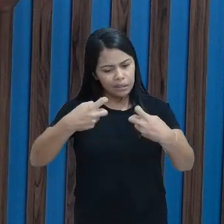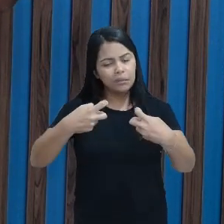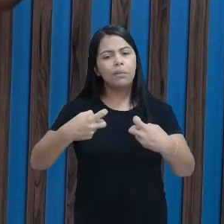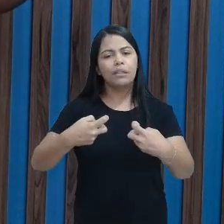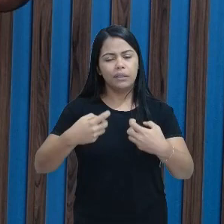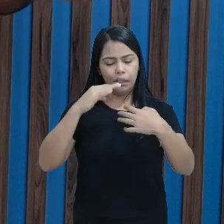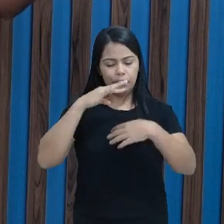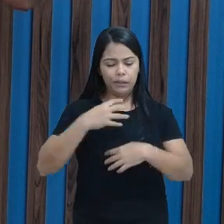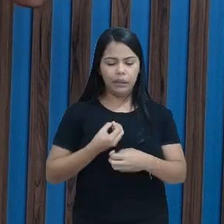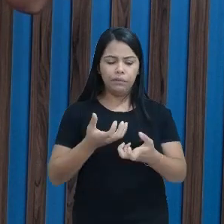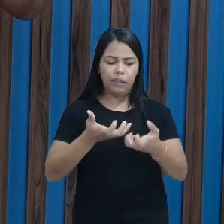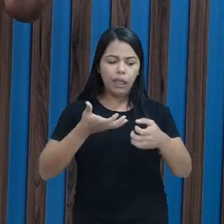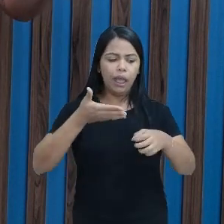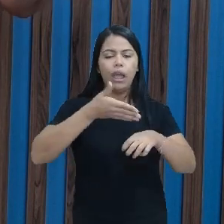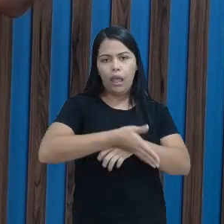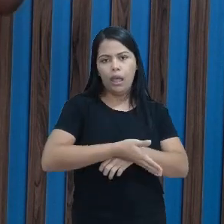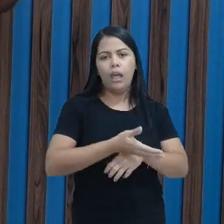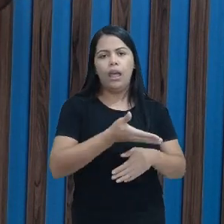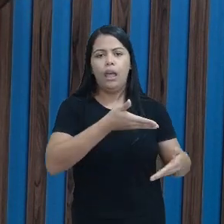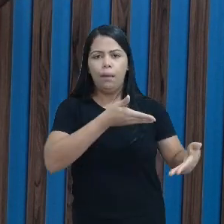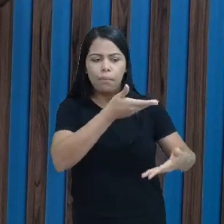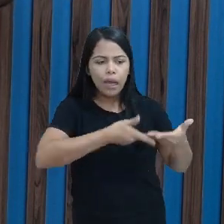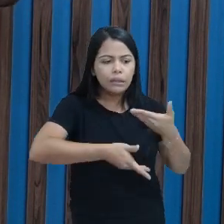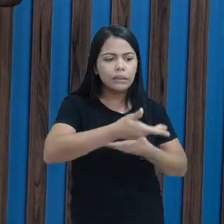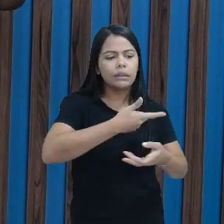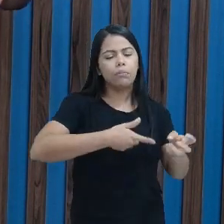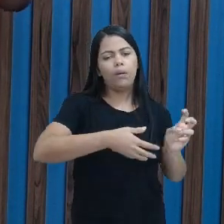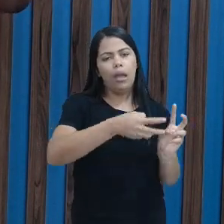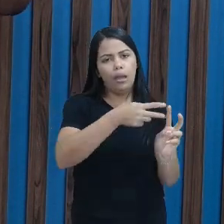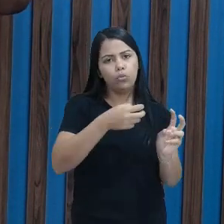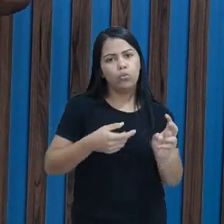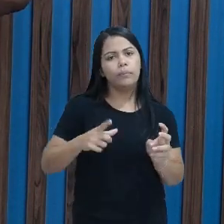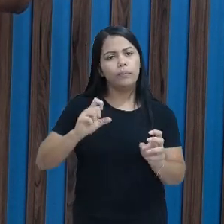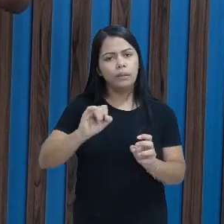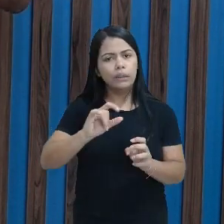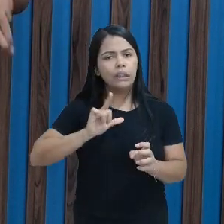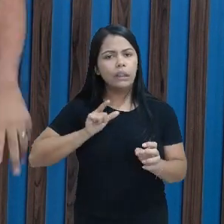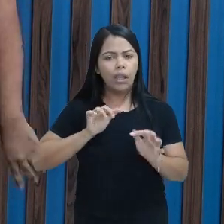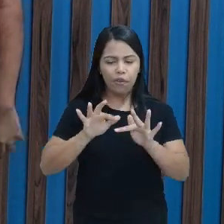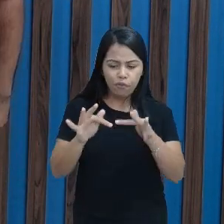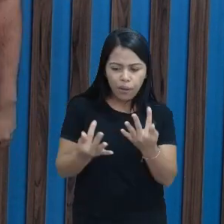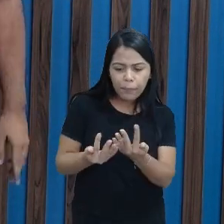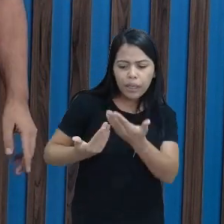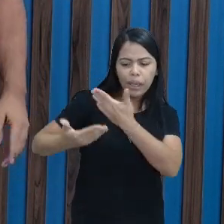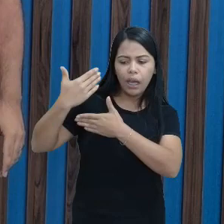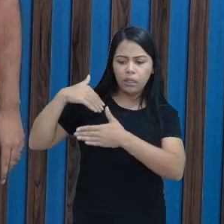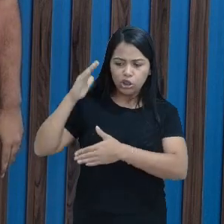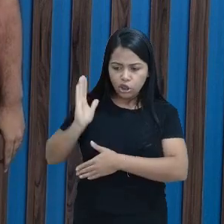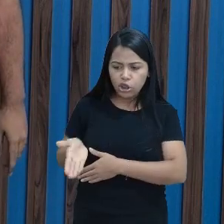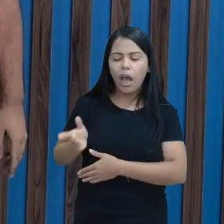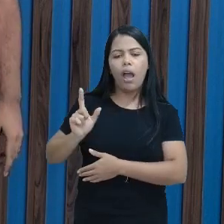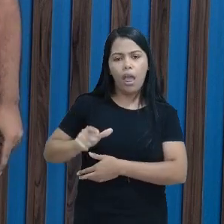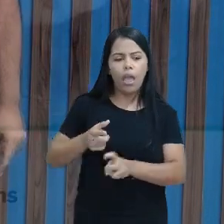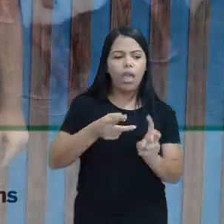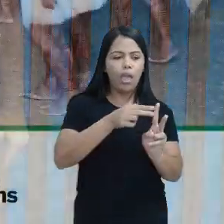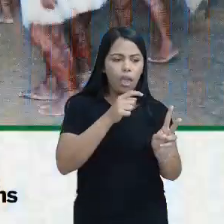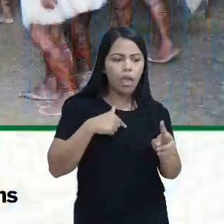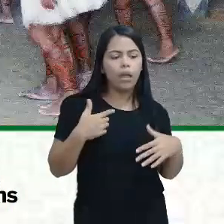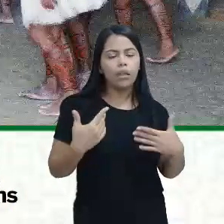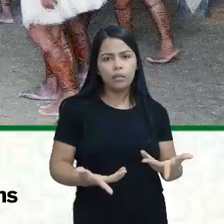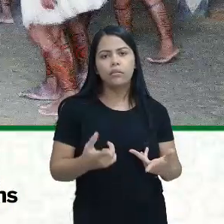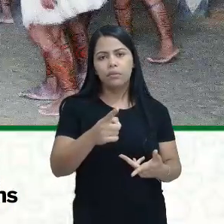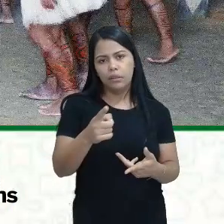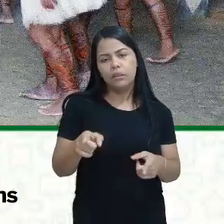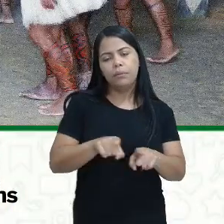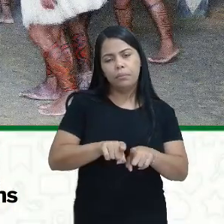grupo ou não, se você tem descendência daquele grupo ou não. Aí nessa lista aqui você vê, ó, os povos indígenas de Pernambuco, nós